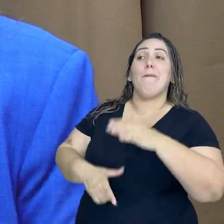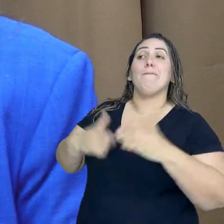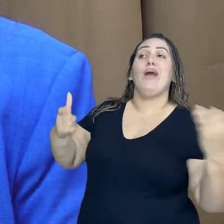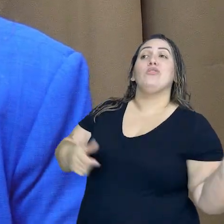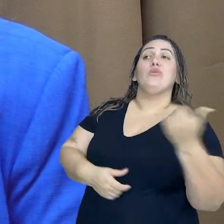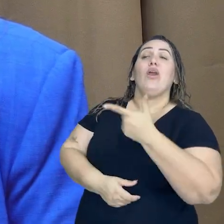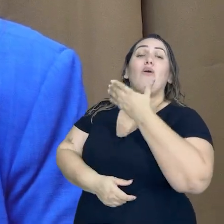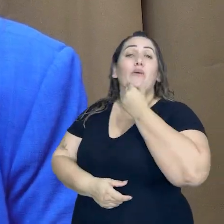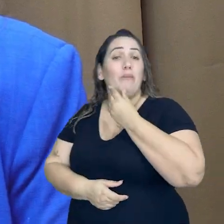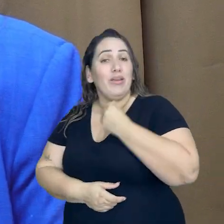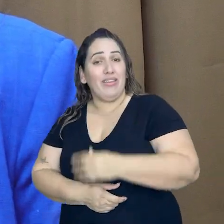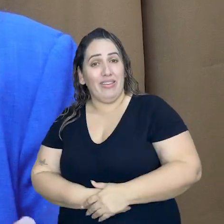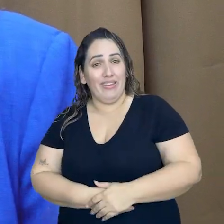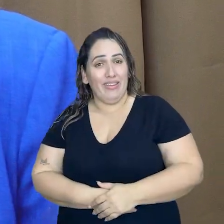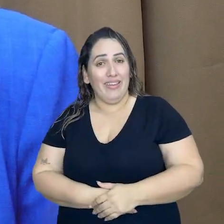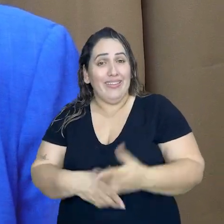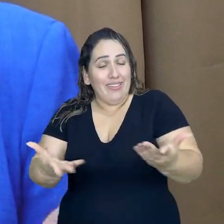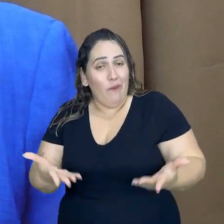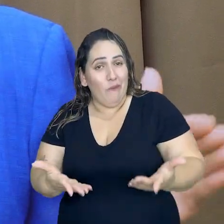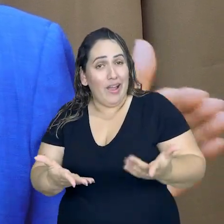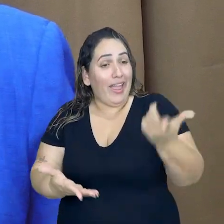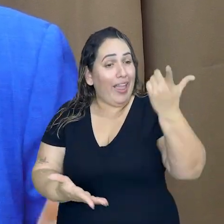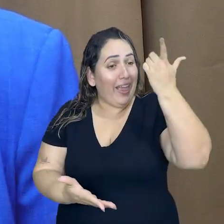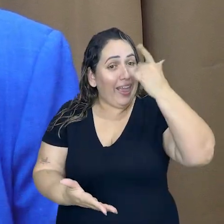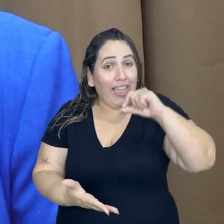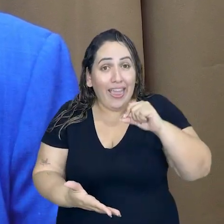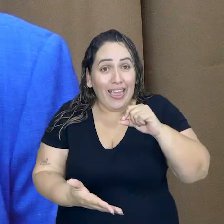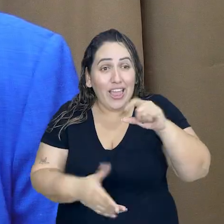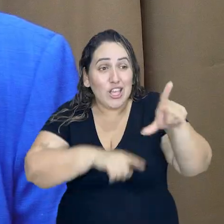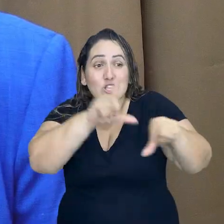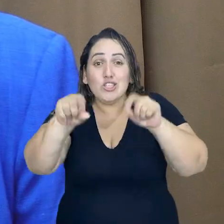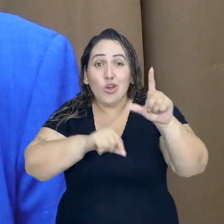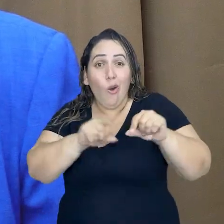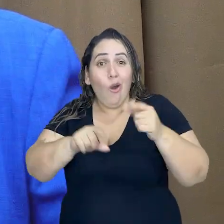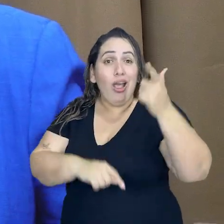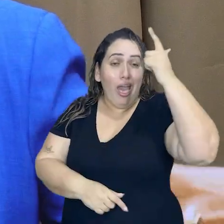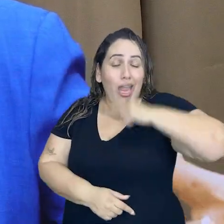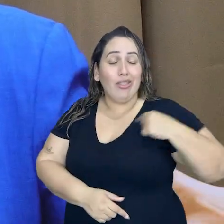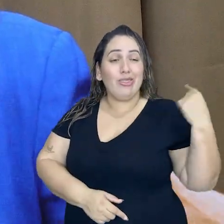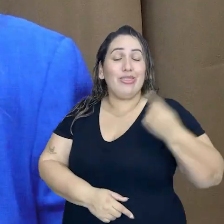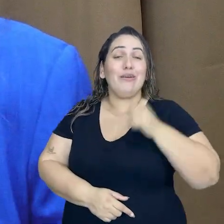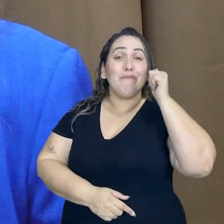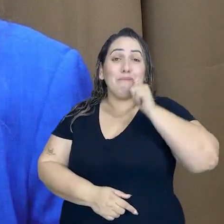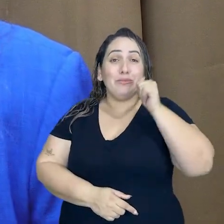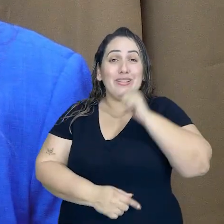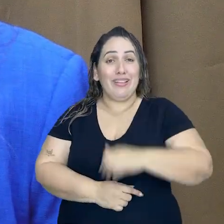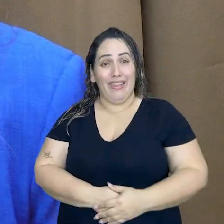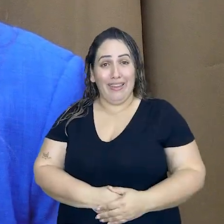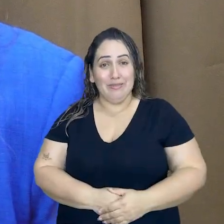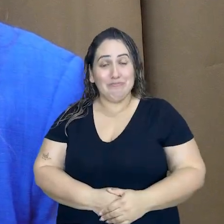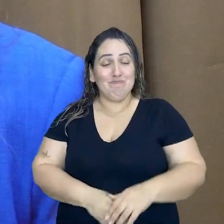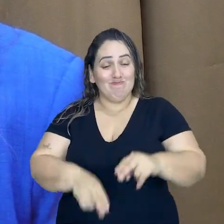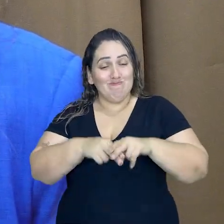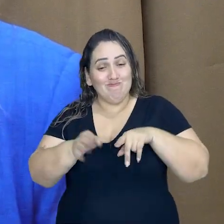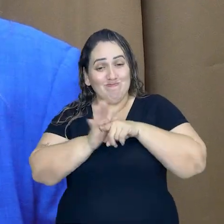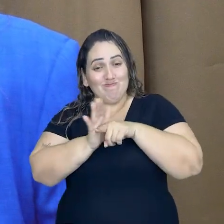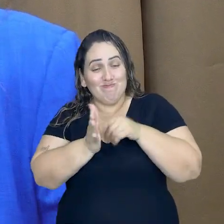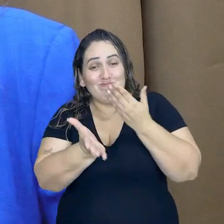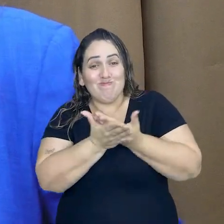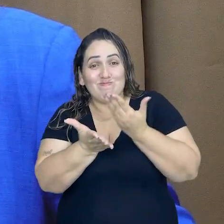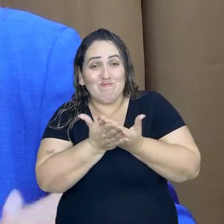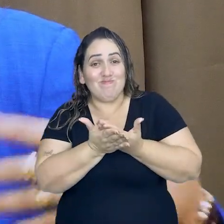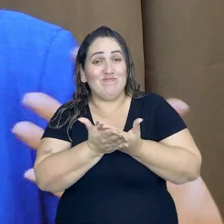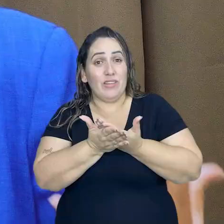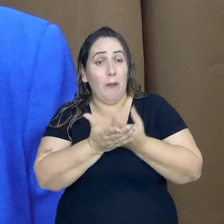não podemos nos esquecer que nós somos, principalmente aqui no Rio Grande do Norte, né, que é o celeiro da cidadania. Né? Foi aqui